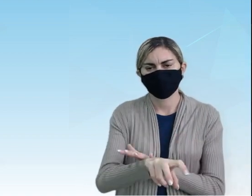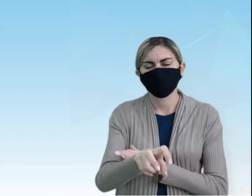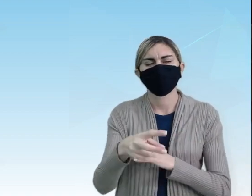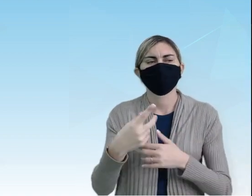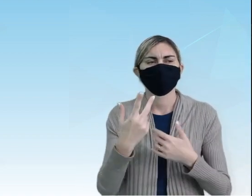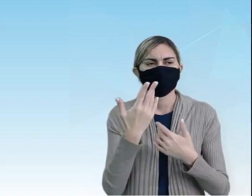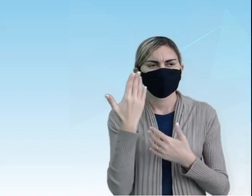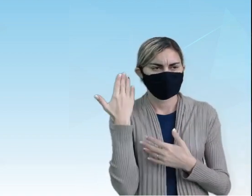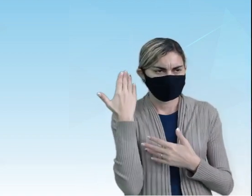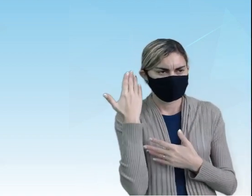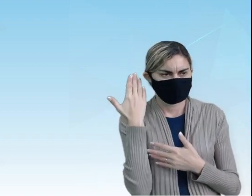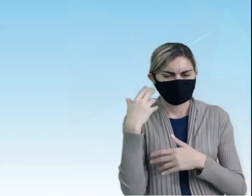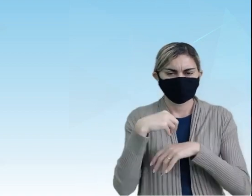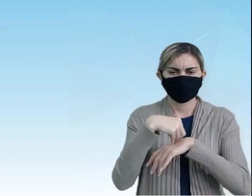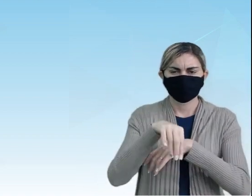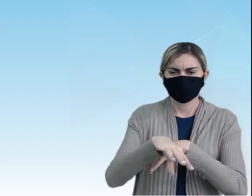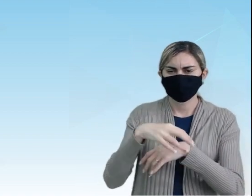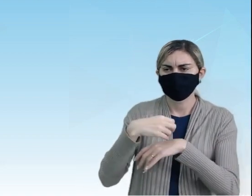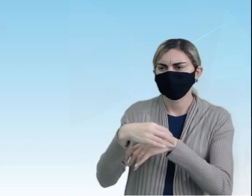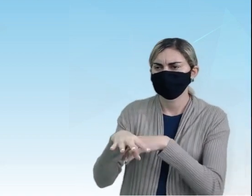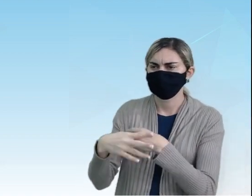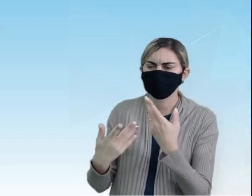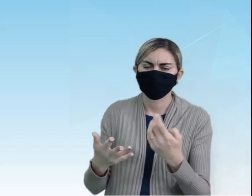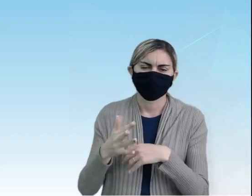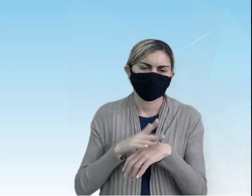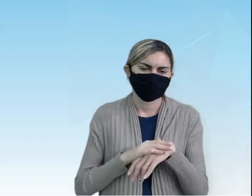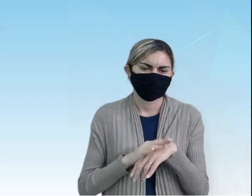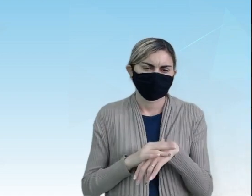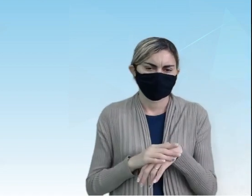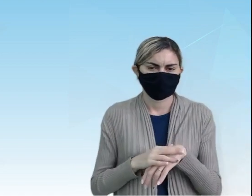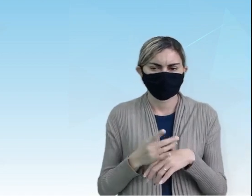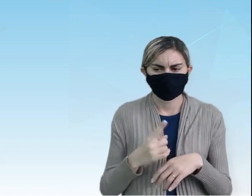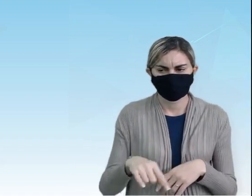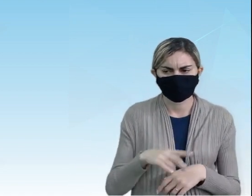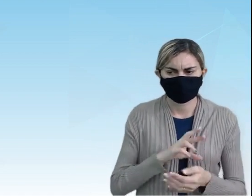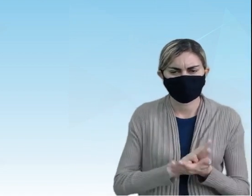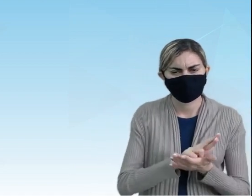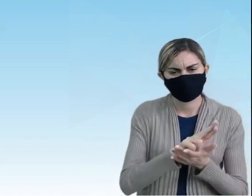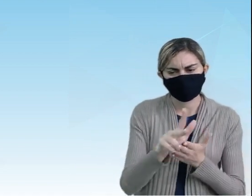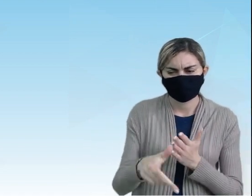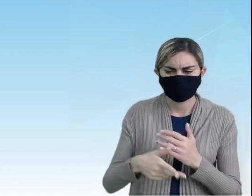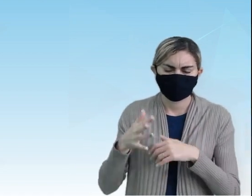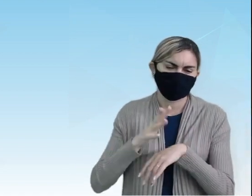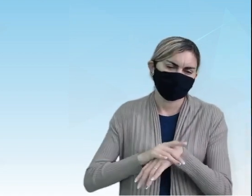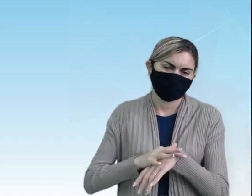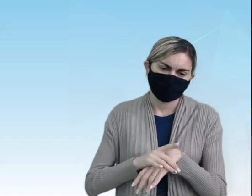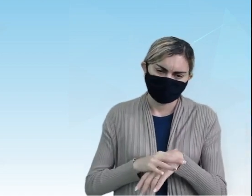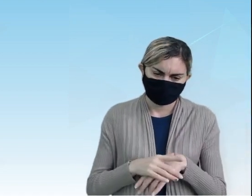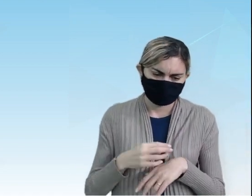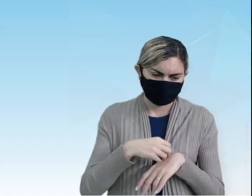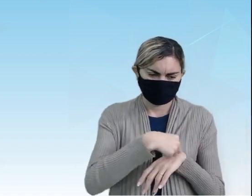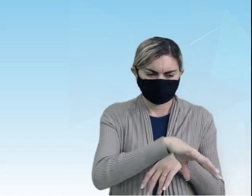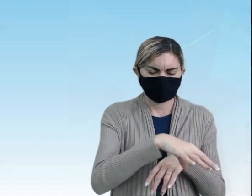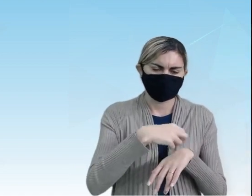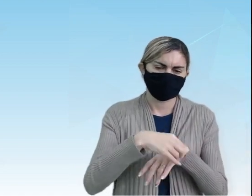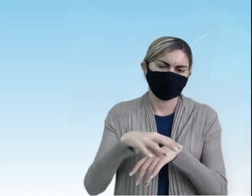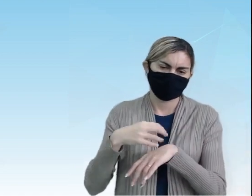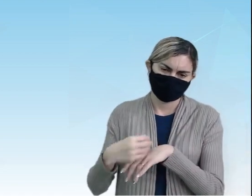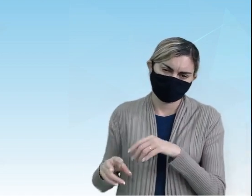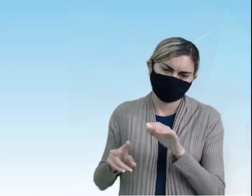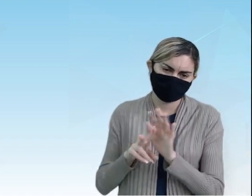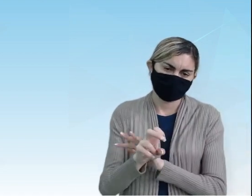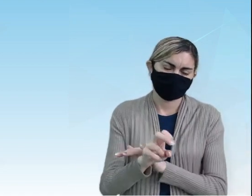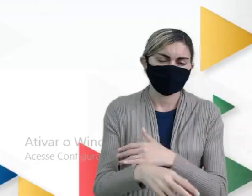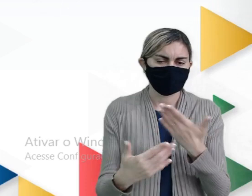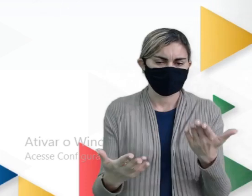irão transmitir determinadas doenças, ou seja, a gente tem várias doenças que são transmitidas pelo vírus.